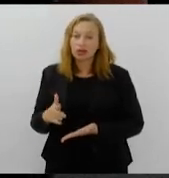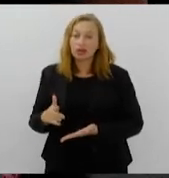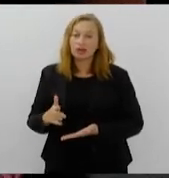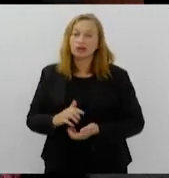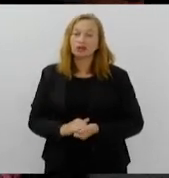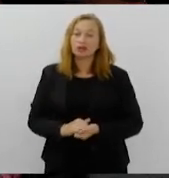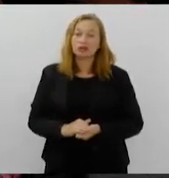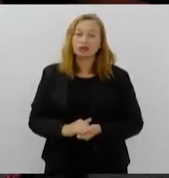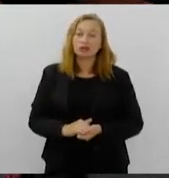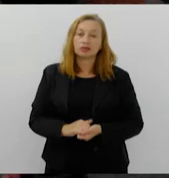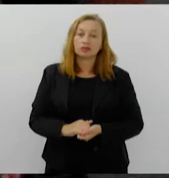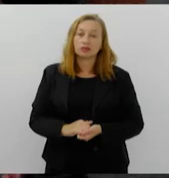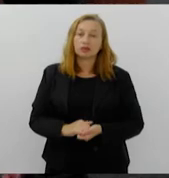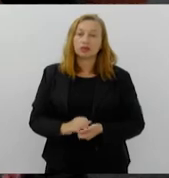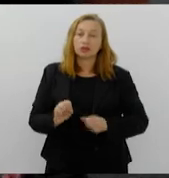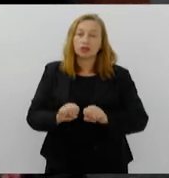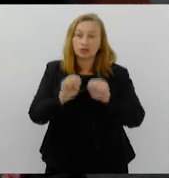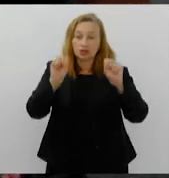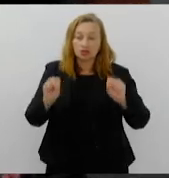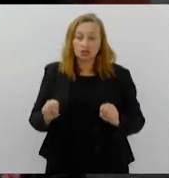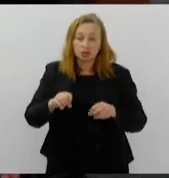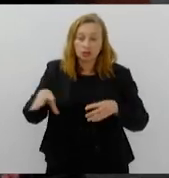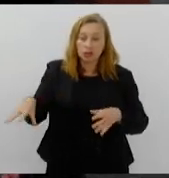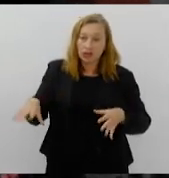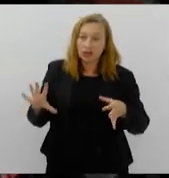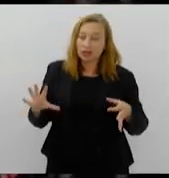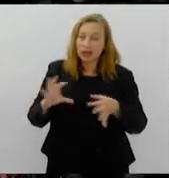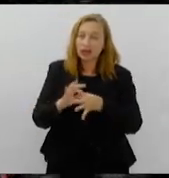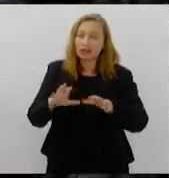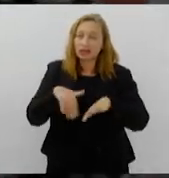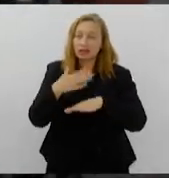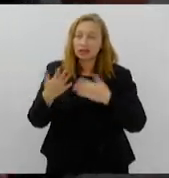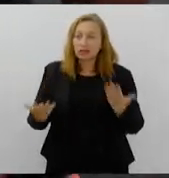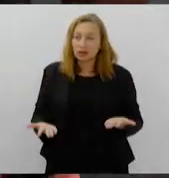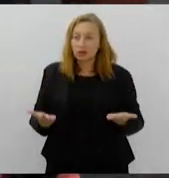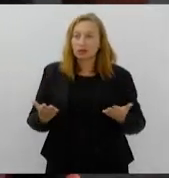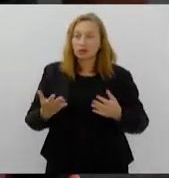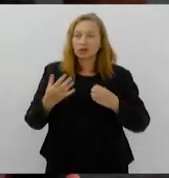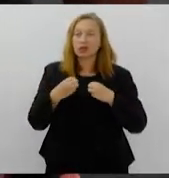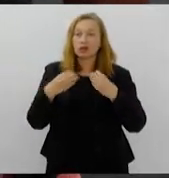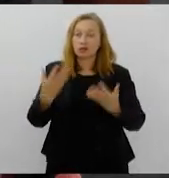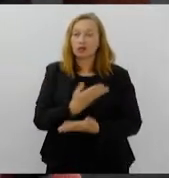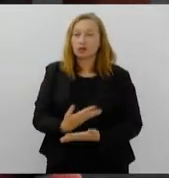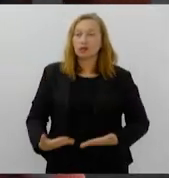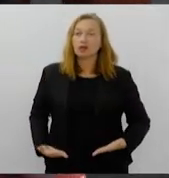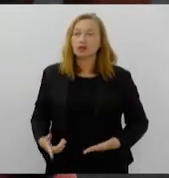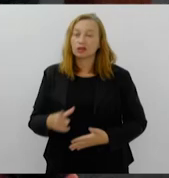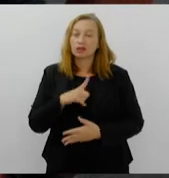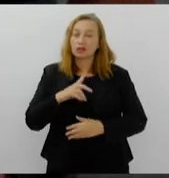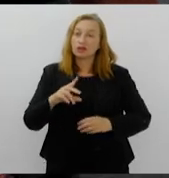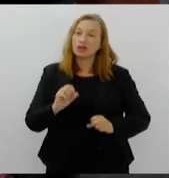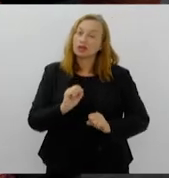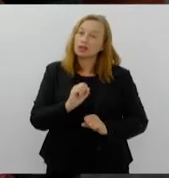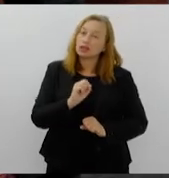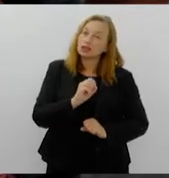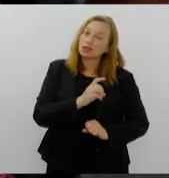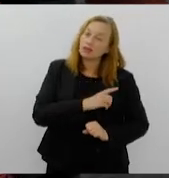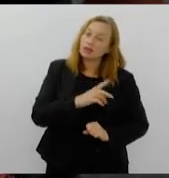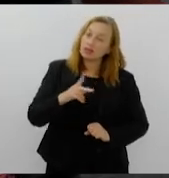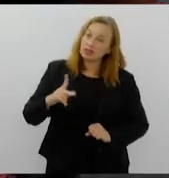temos ainda, um sistema integrado. Então, nessa audiência pública, foram lá Defesa Civil e